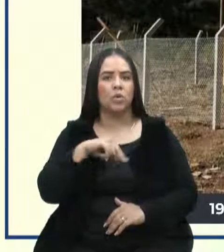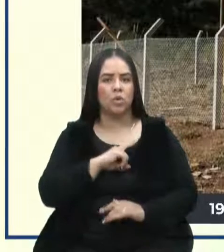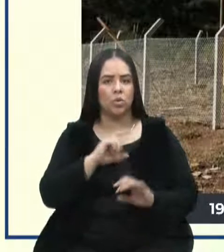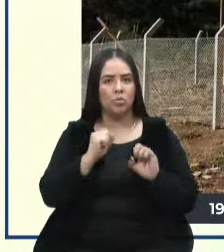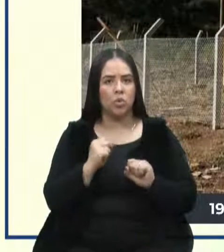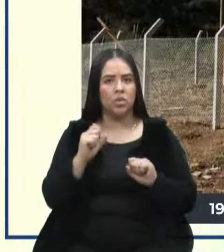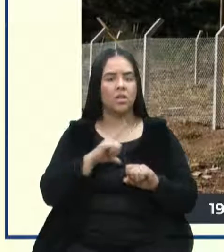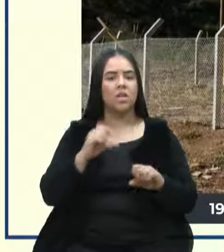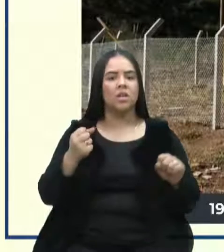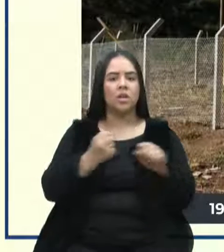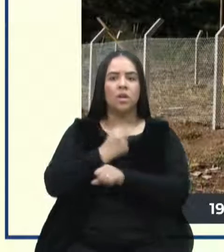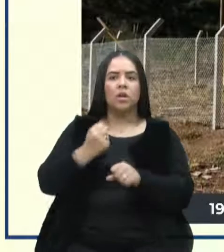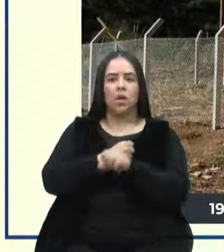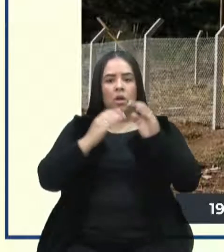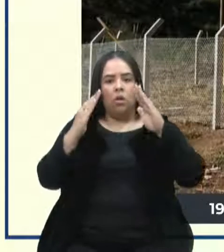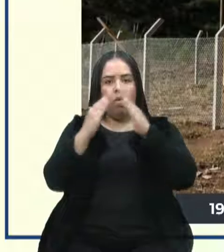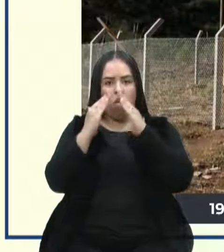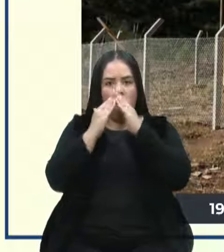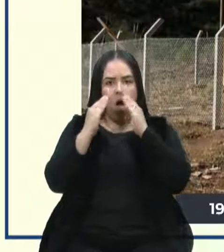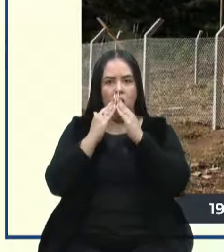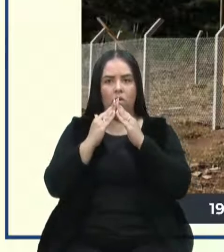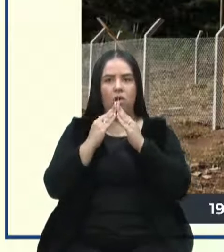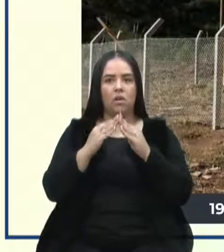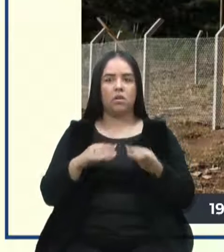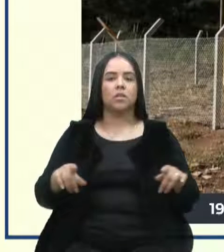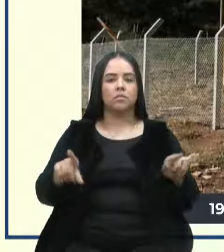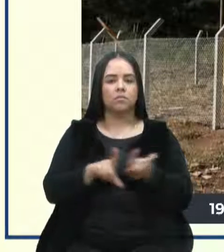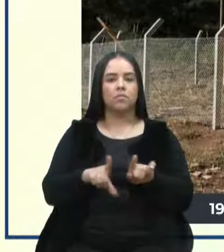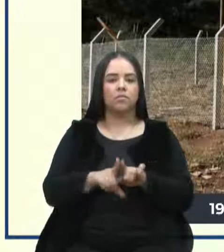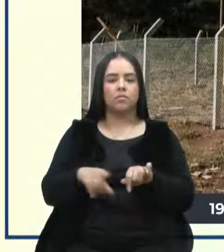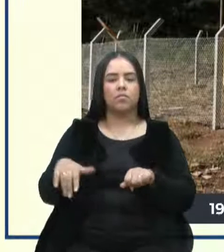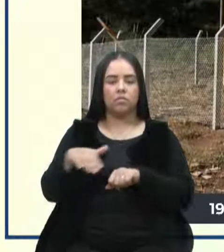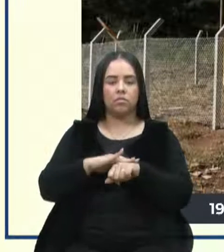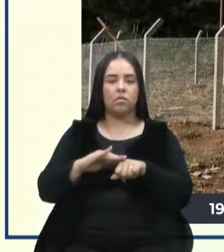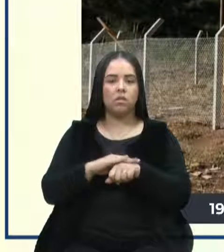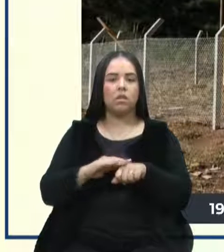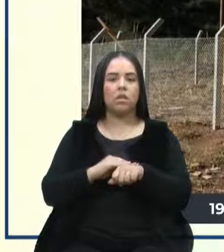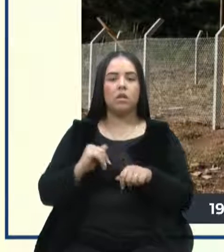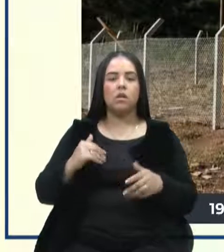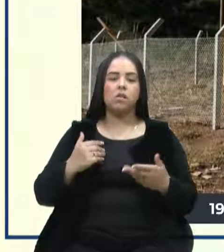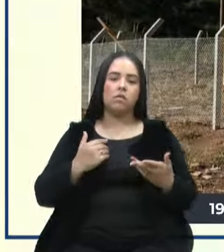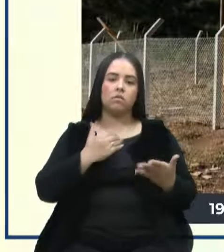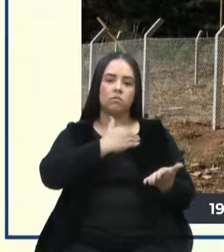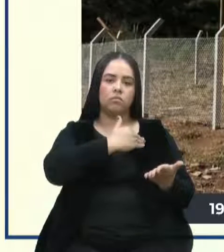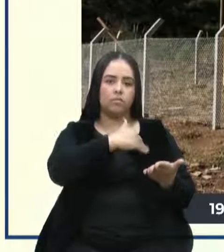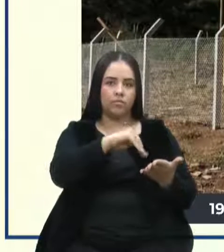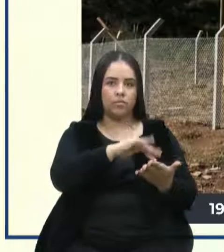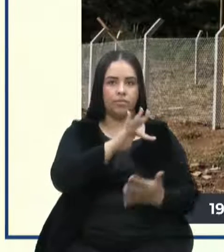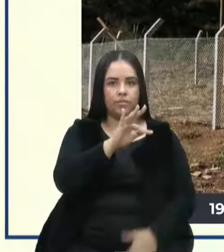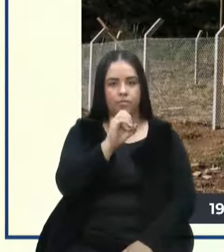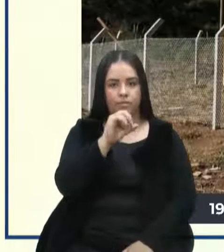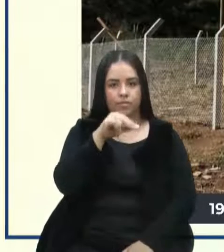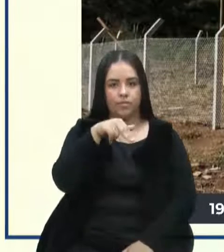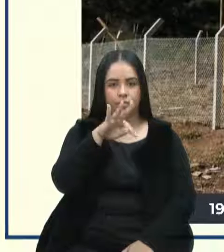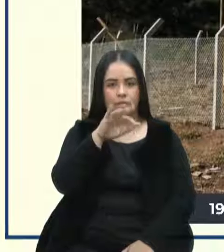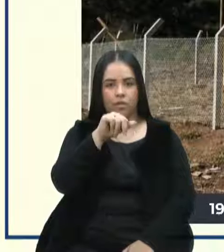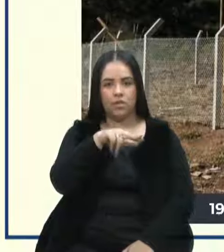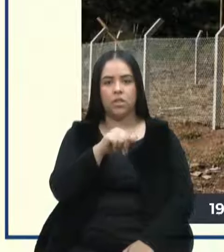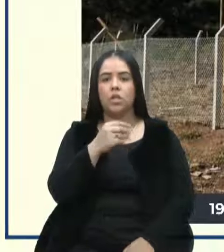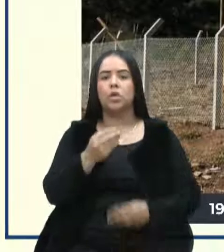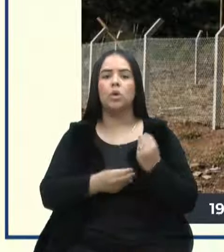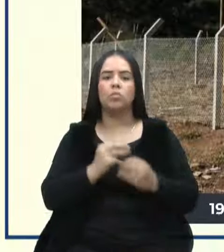nós tenhamos construções de casas inclusive conversando com o secretário Fontana secretário Como